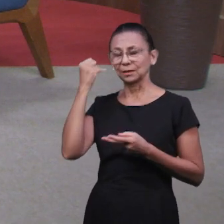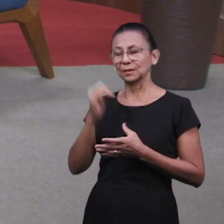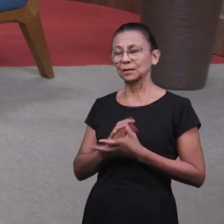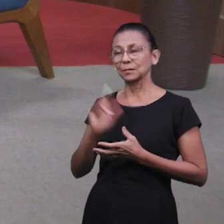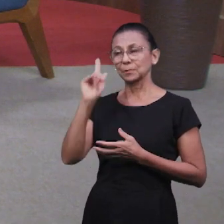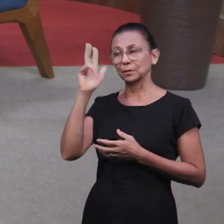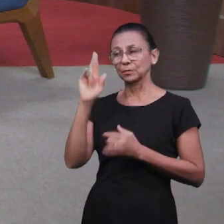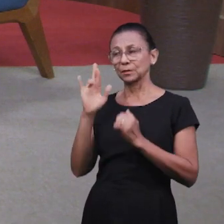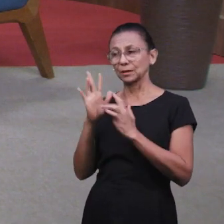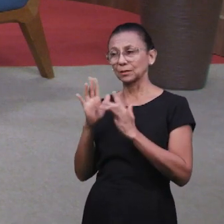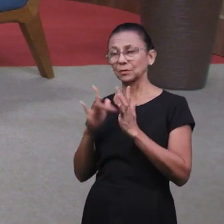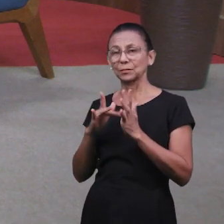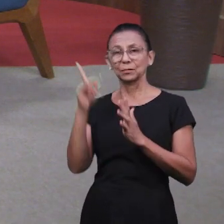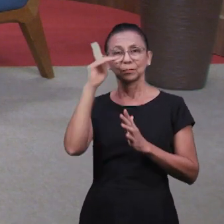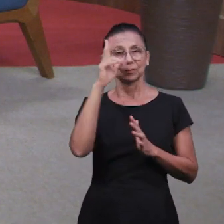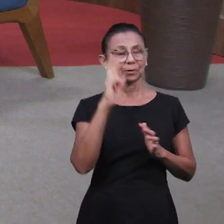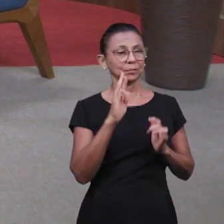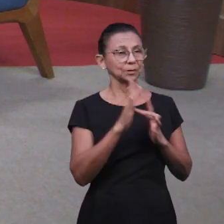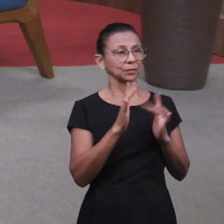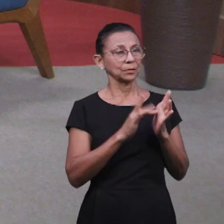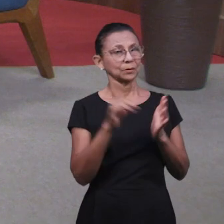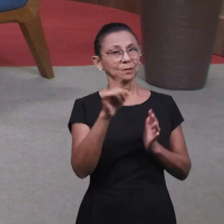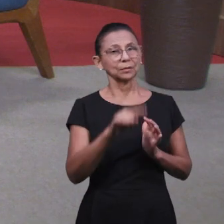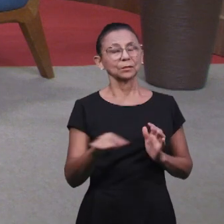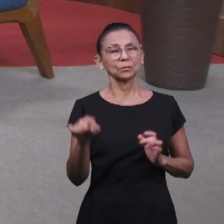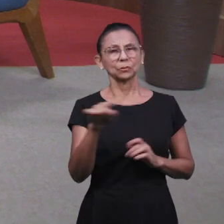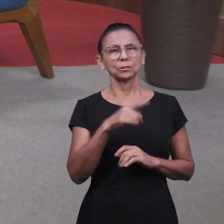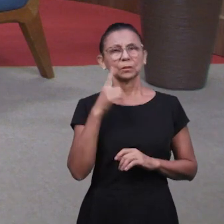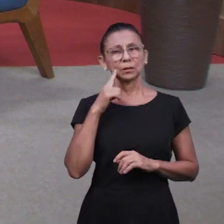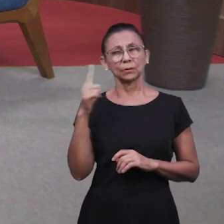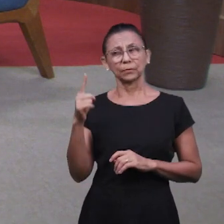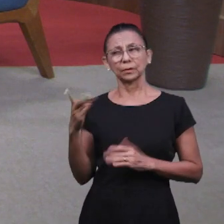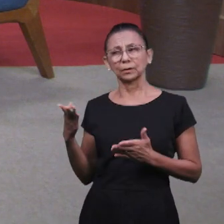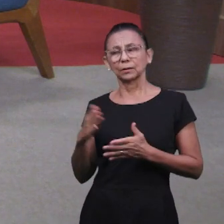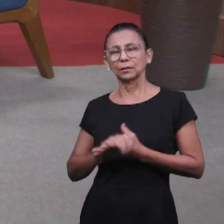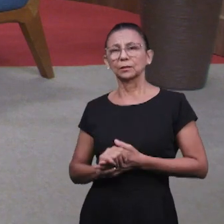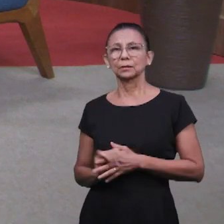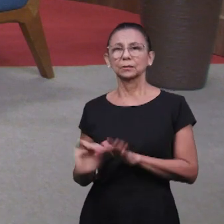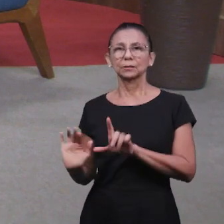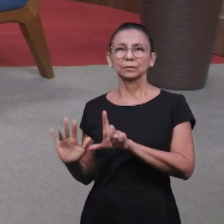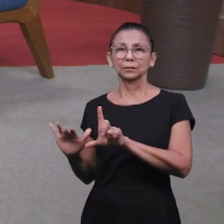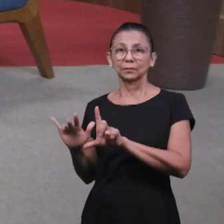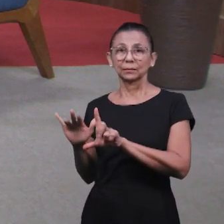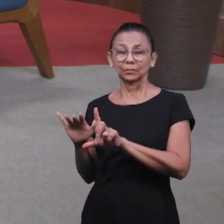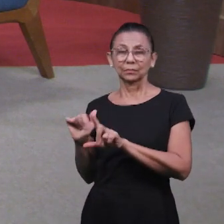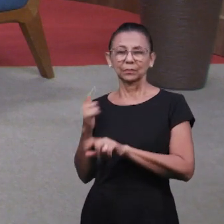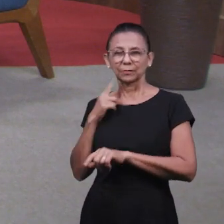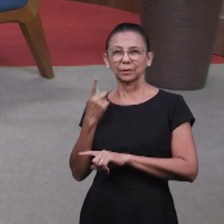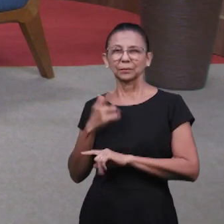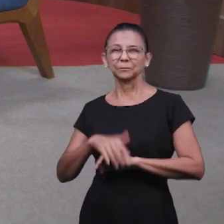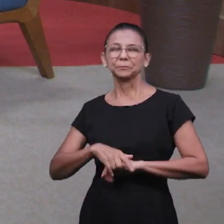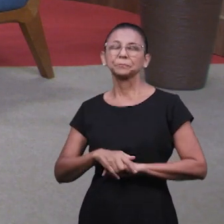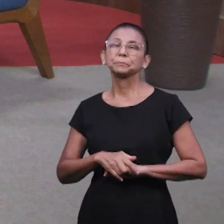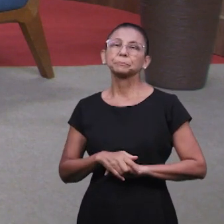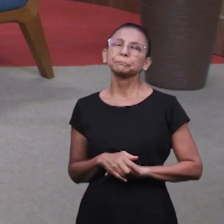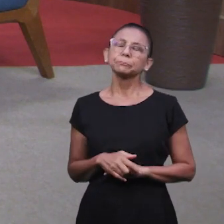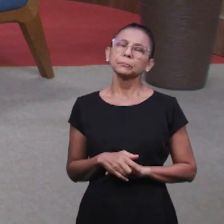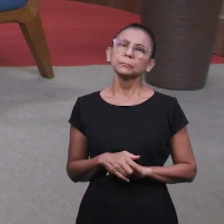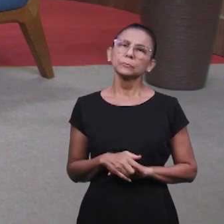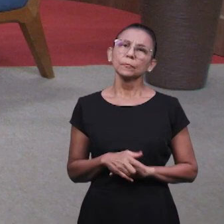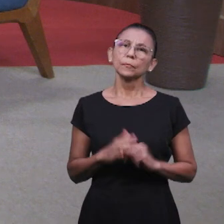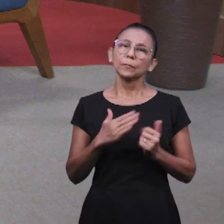Senhor, Josias, Pai do Senhor a todos queridos. Olha só, você está vendo agora aqui um QR Code que está aparecendo na